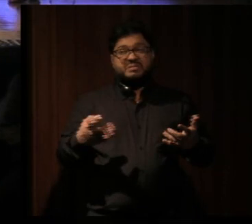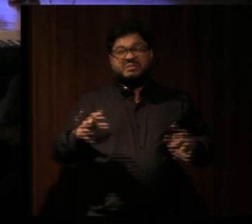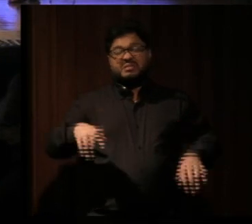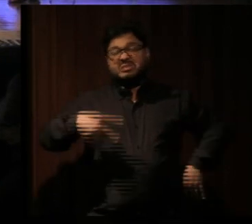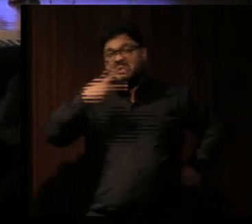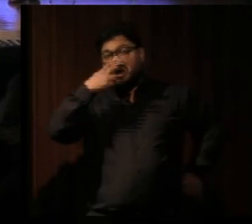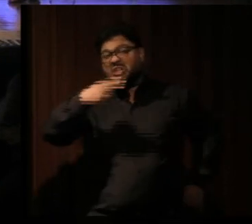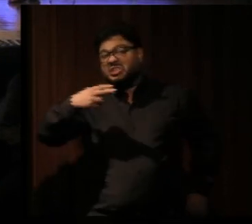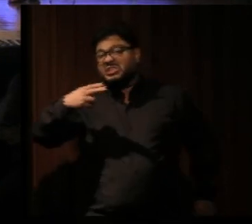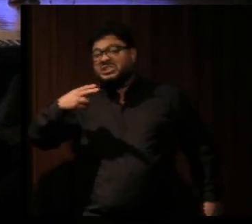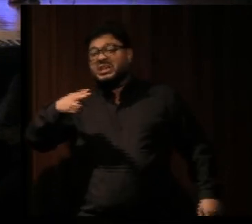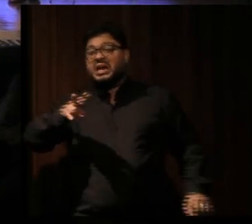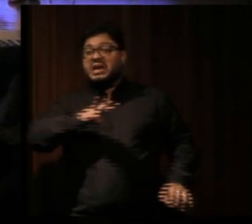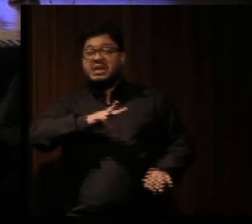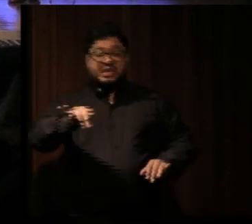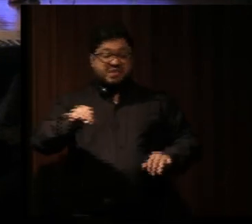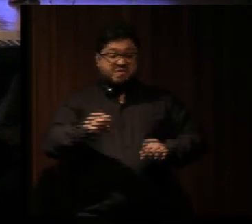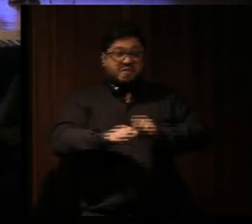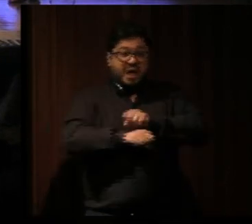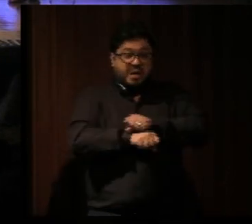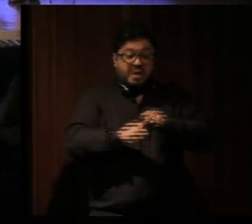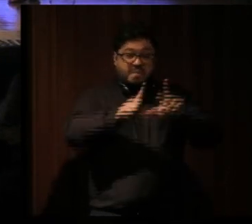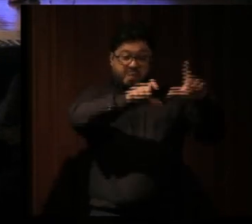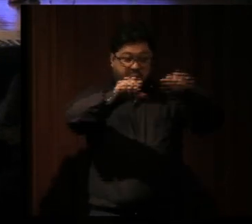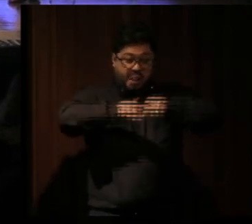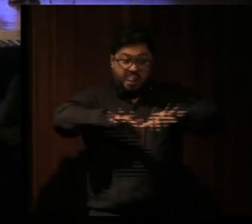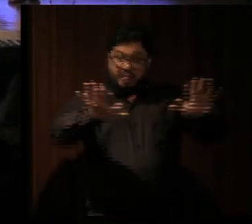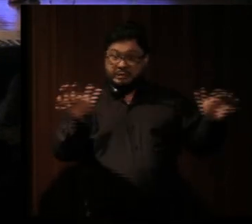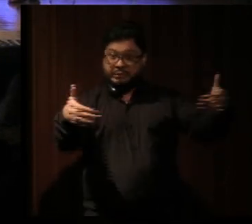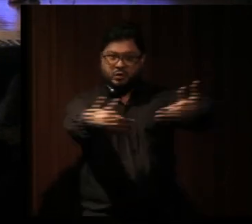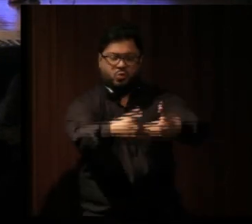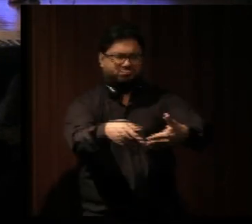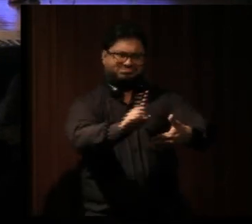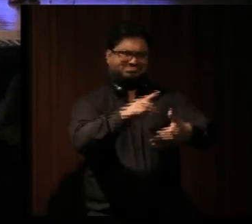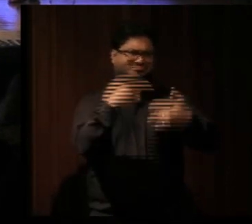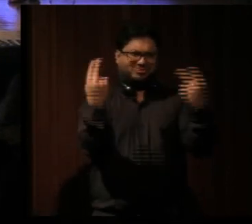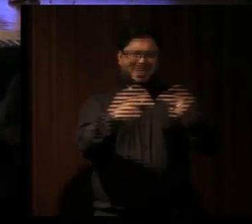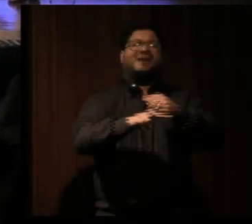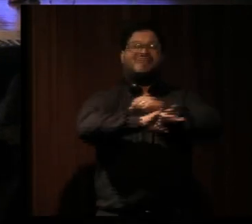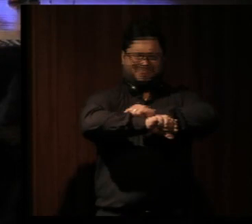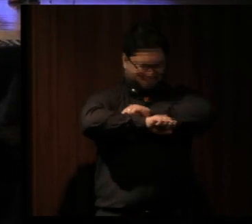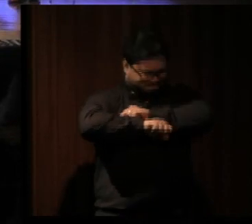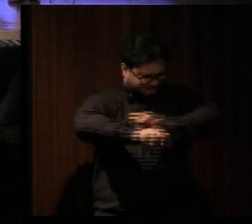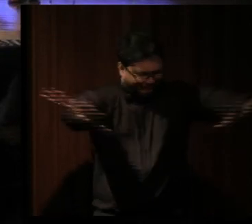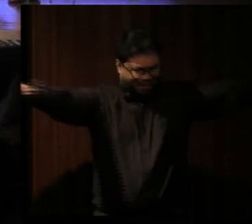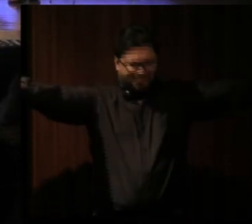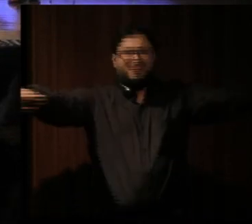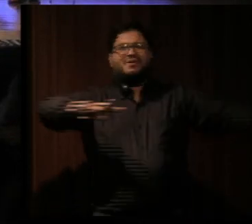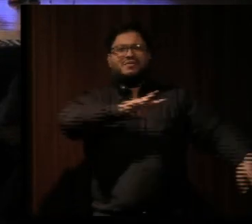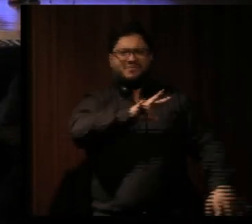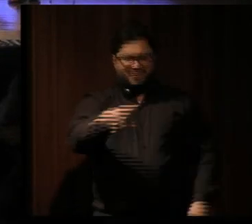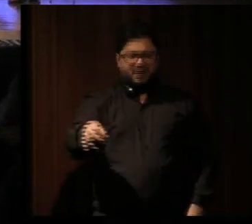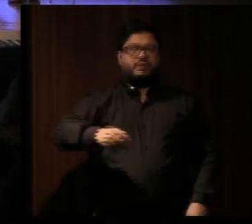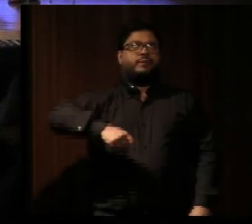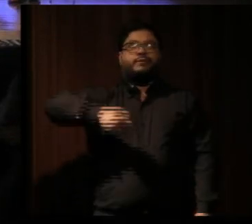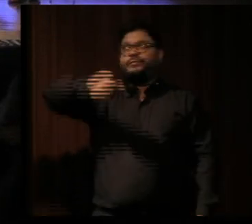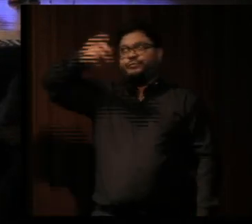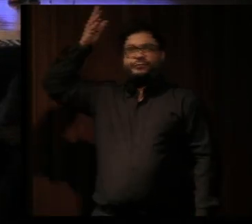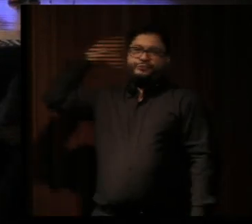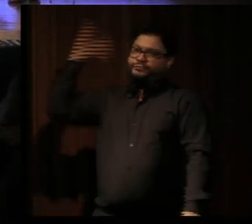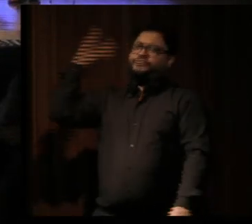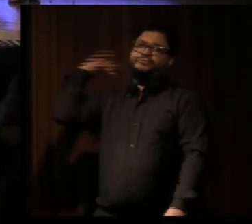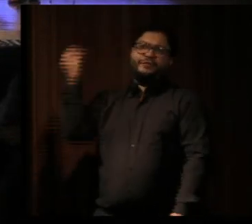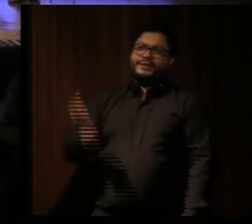vai conter o espalhamento dessas imagens dessas informações porque elas vão circular eh foi-se o tempo já